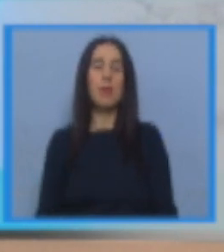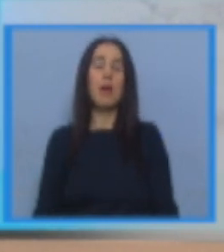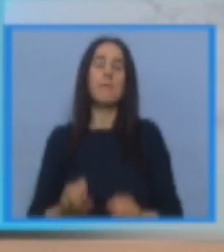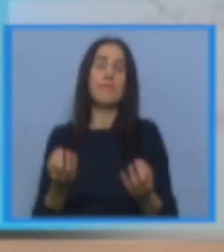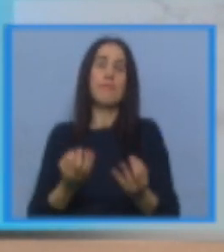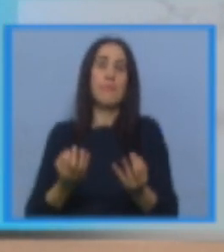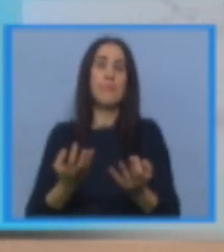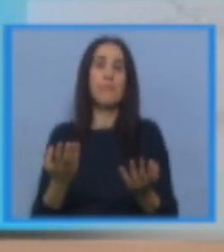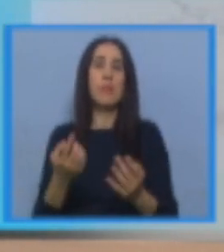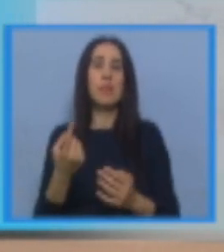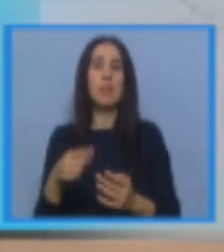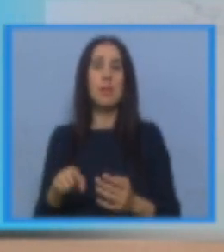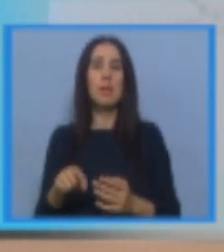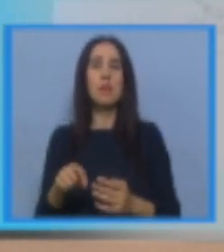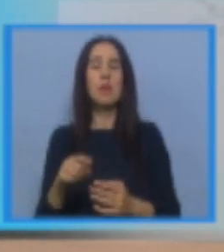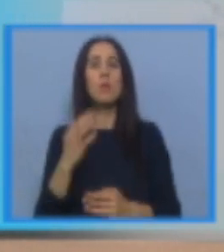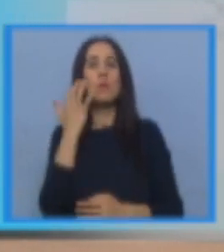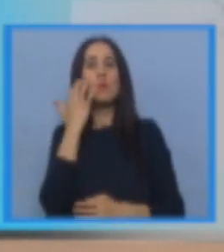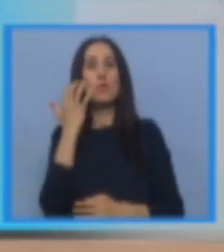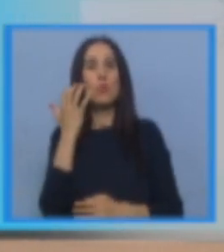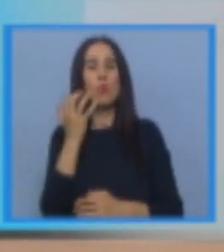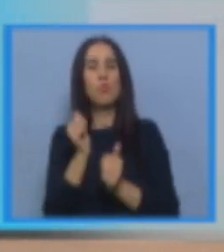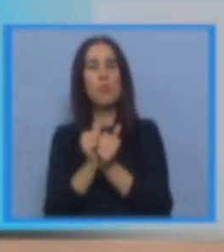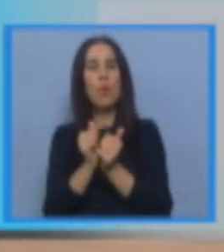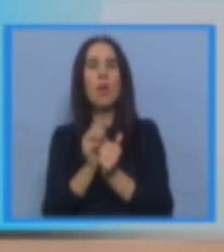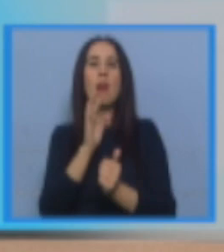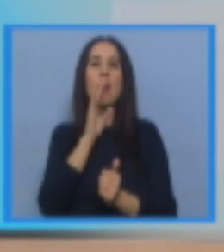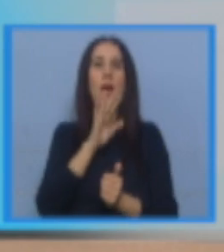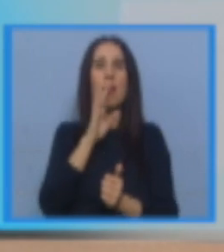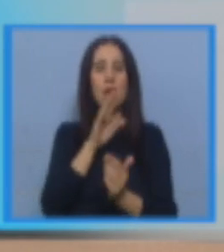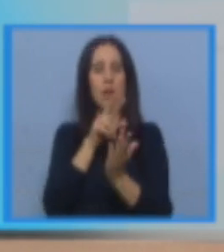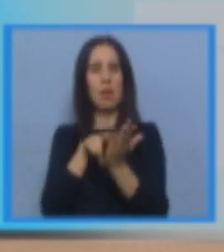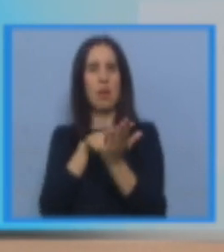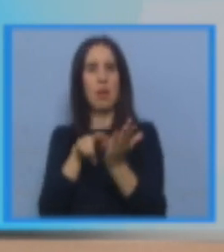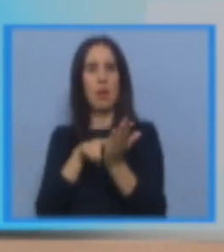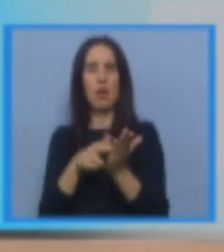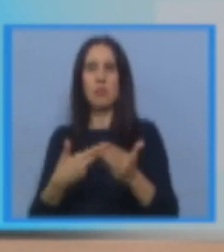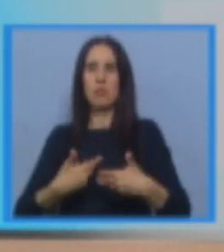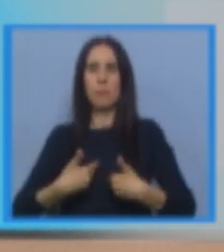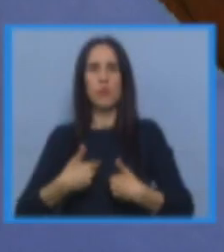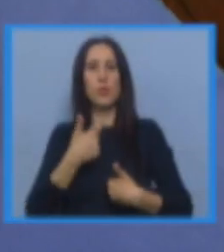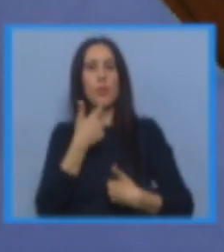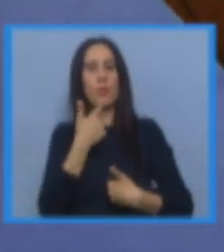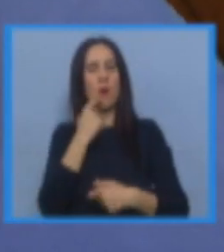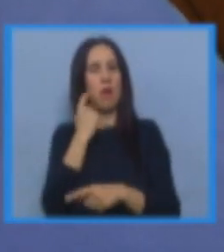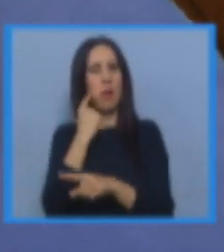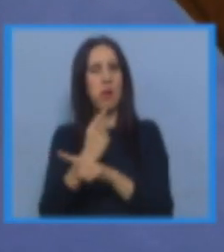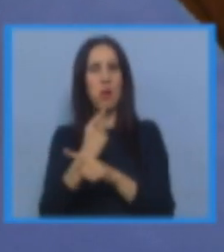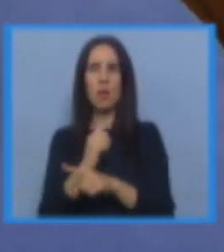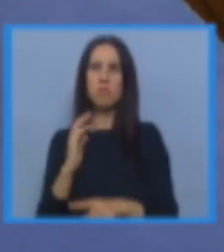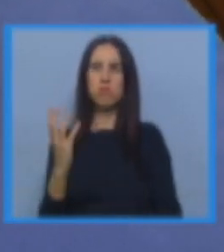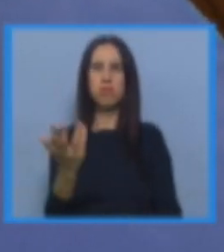tem um acompanhamento de som com cânticos e leituras que ajuda muito a manter esse